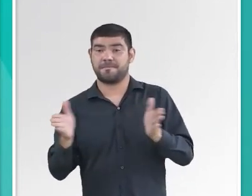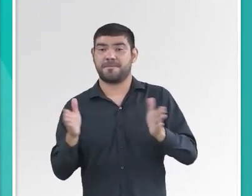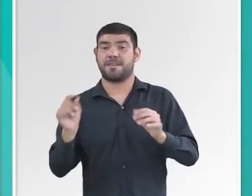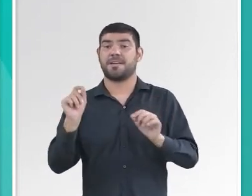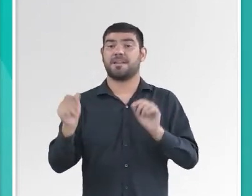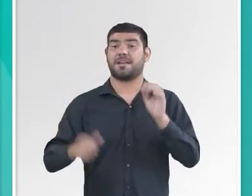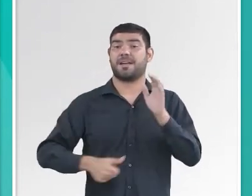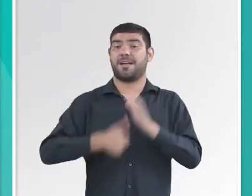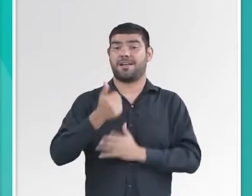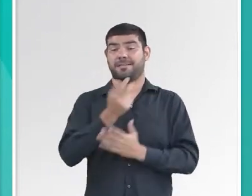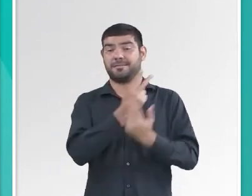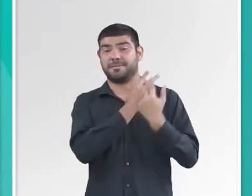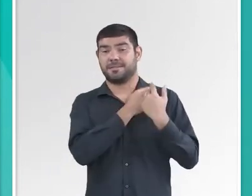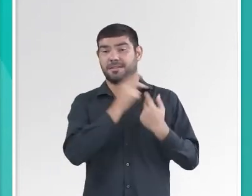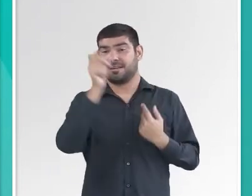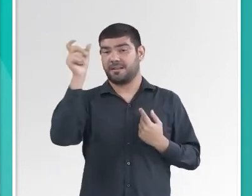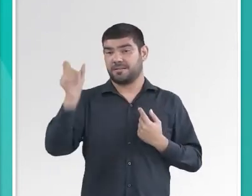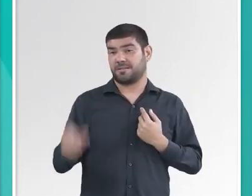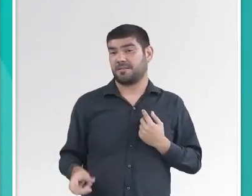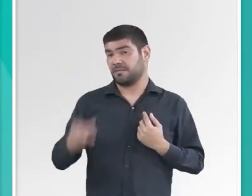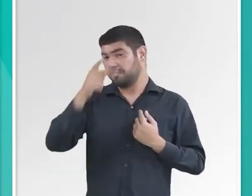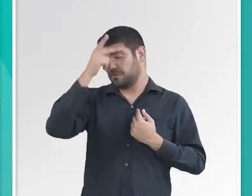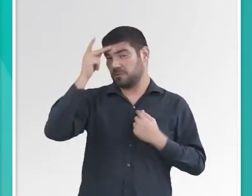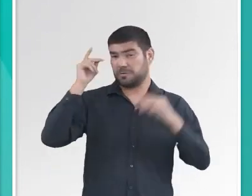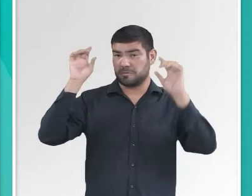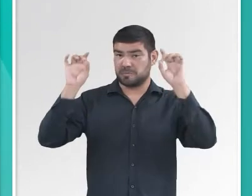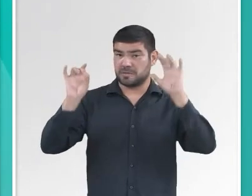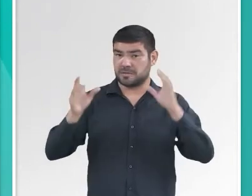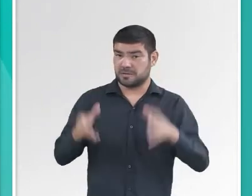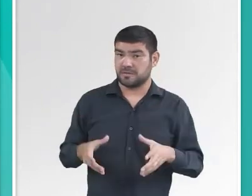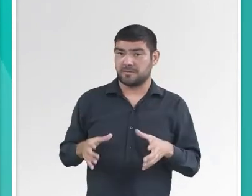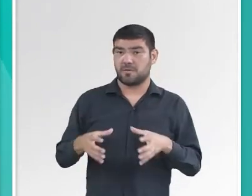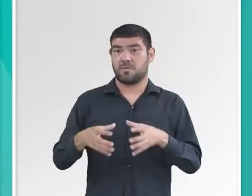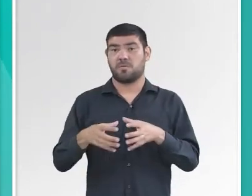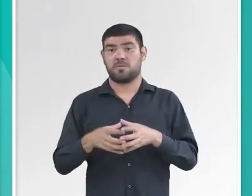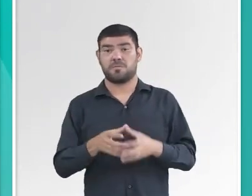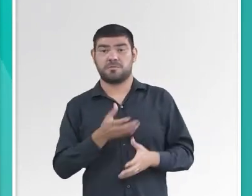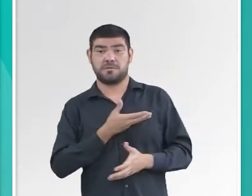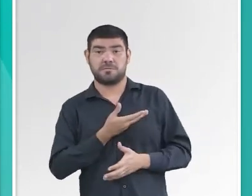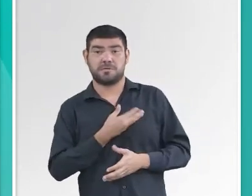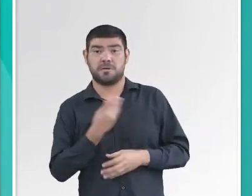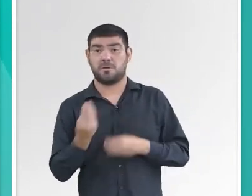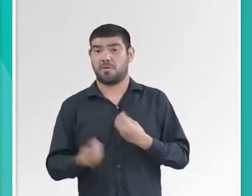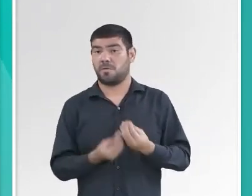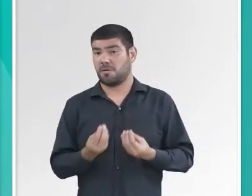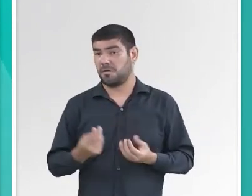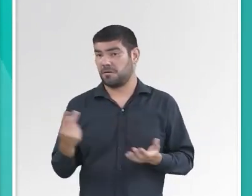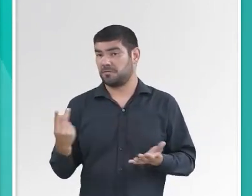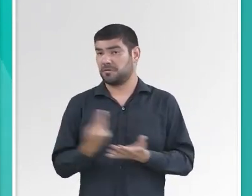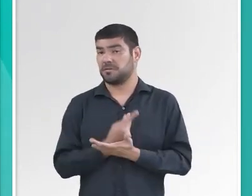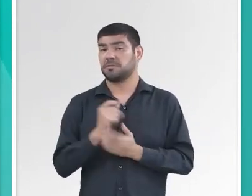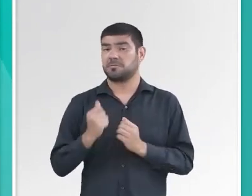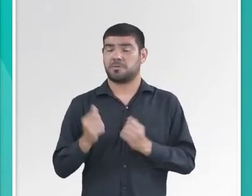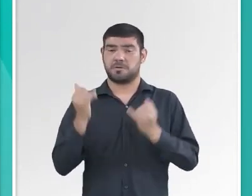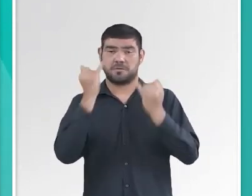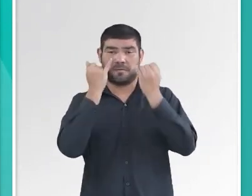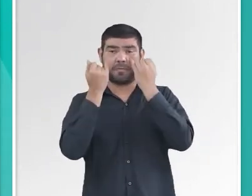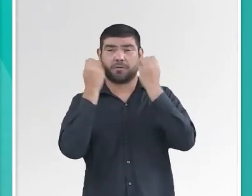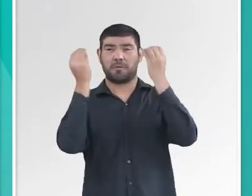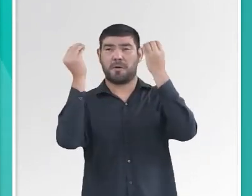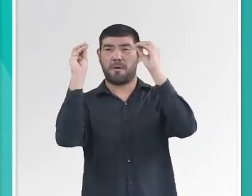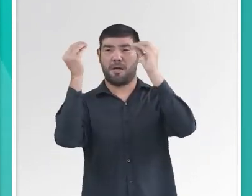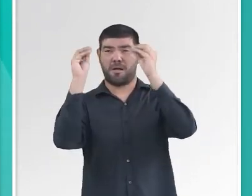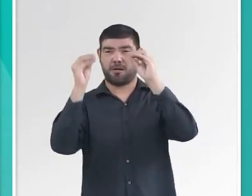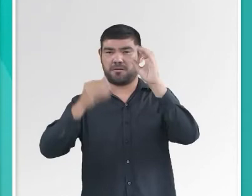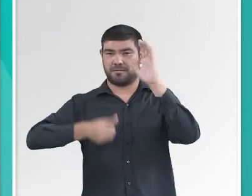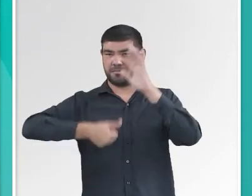começou a festa, se foi uma pessoa específica, se foi um grupo de amigos, porque ela acontece. Você pode trazer tudo isso aí no primeiro